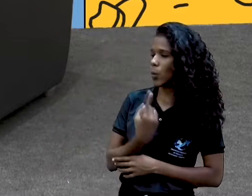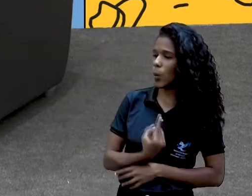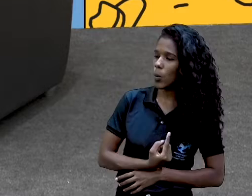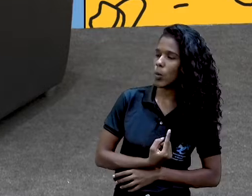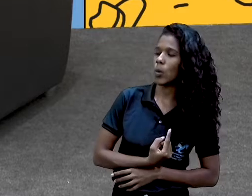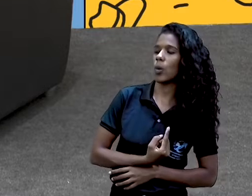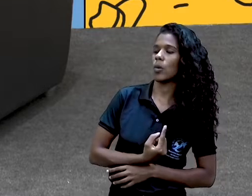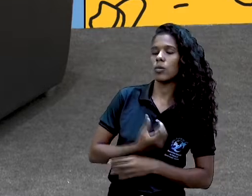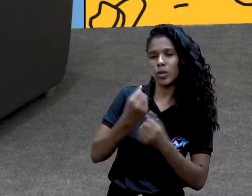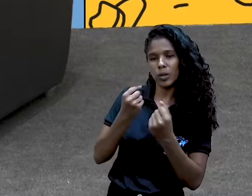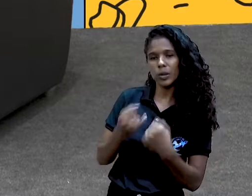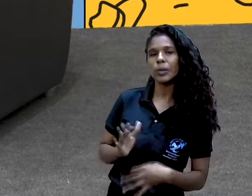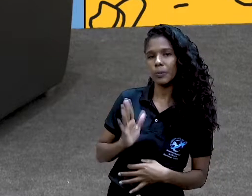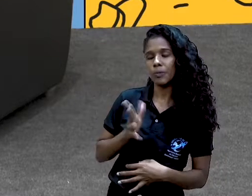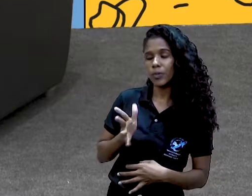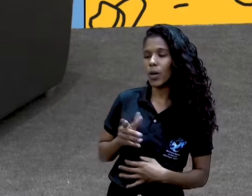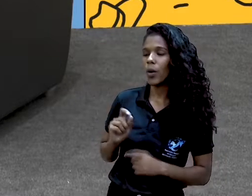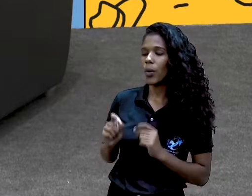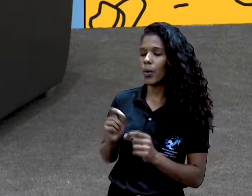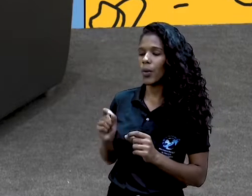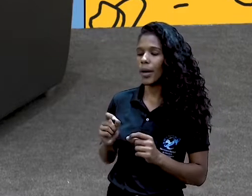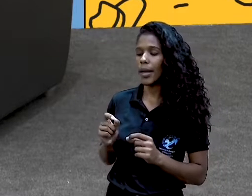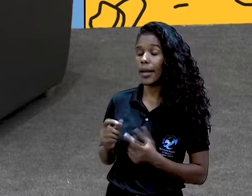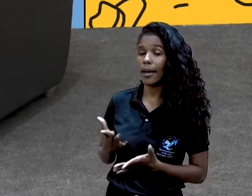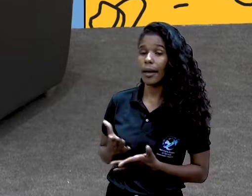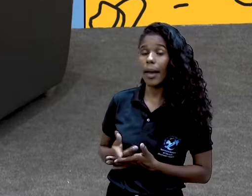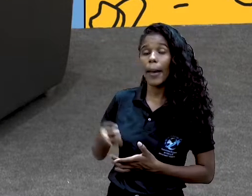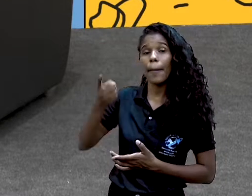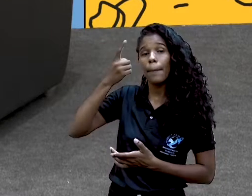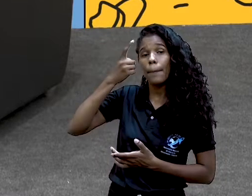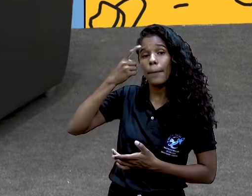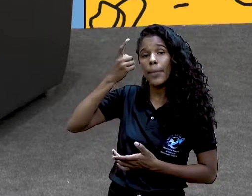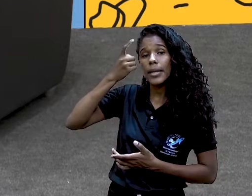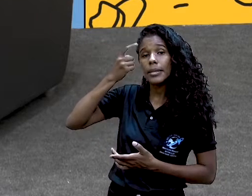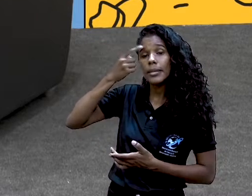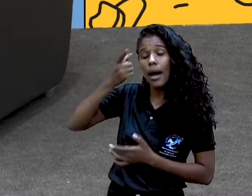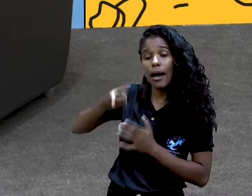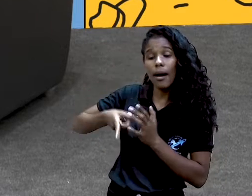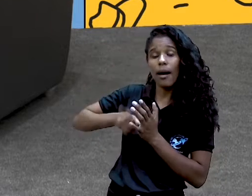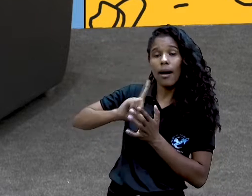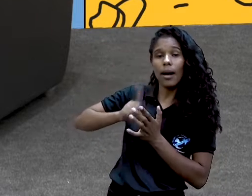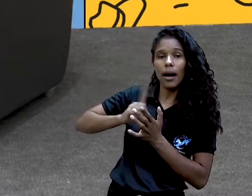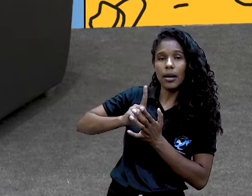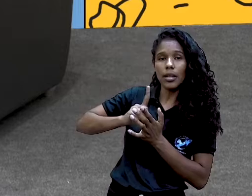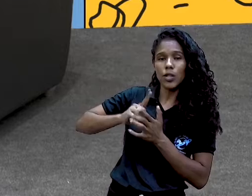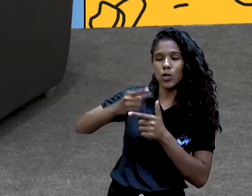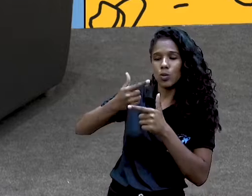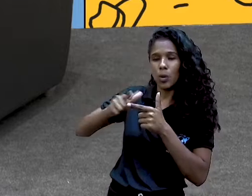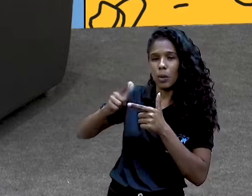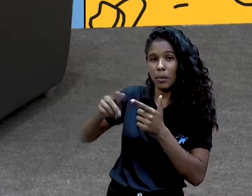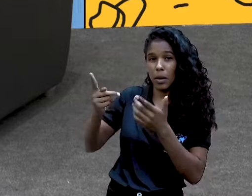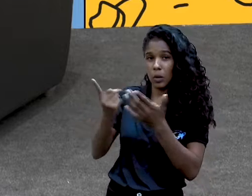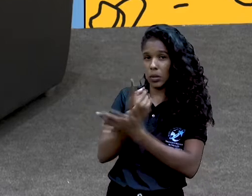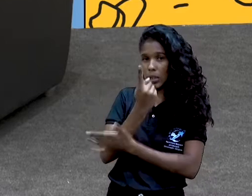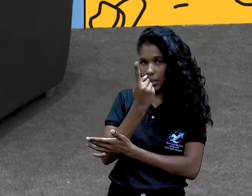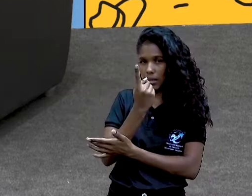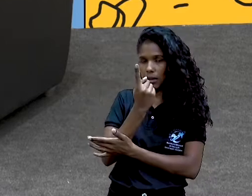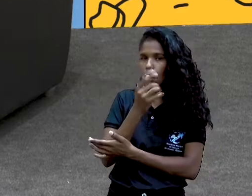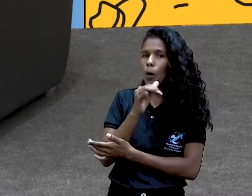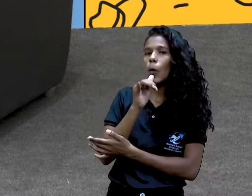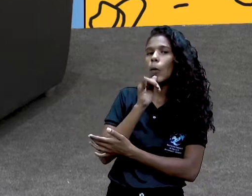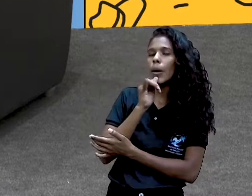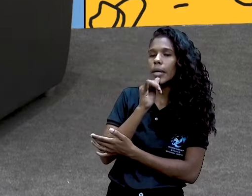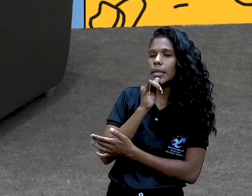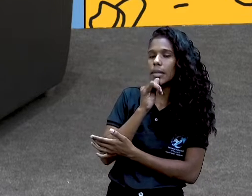Porque depois que o problema acontece, depois que a situação ruim acontece, a gente só tem que lidar com ela, né, Sofia? Agora, se eu puder